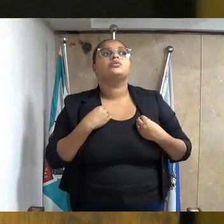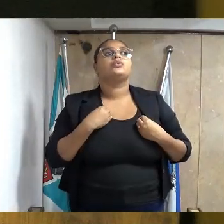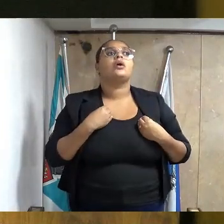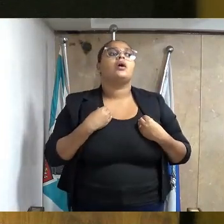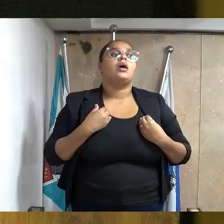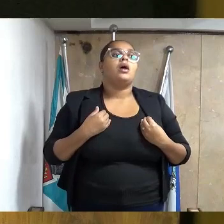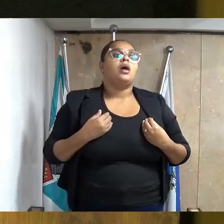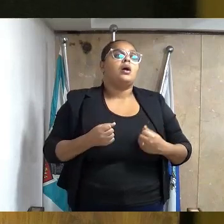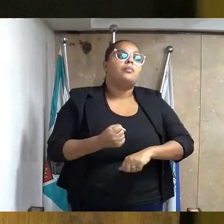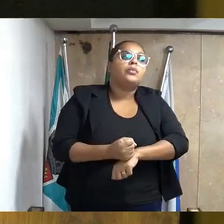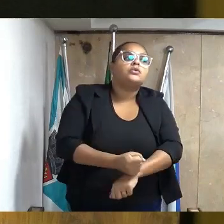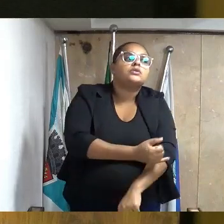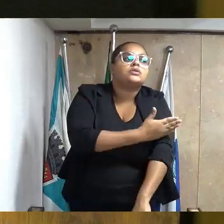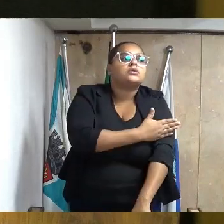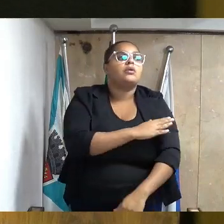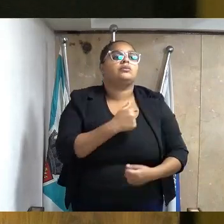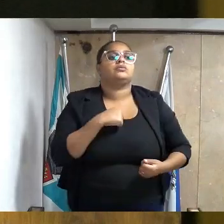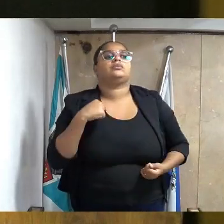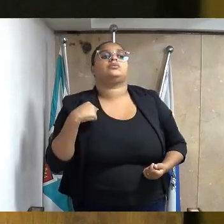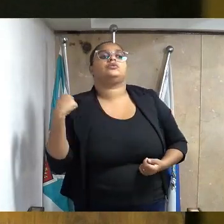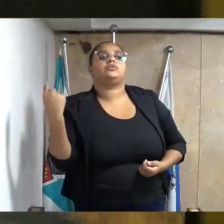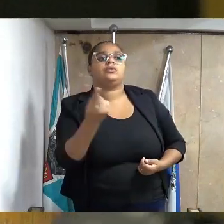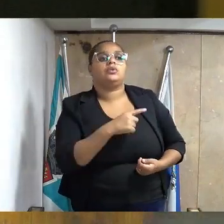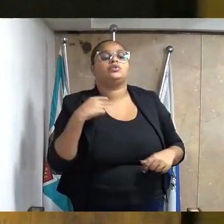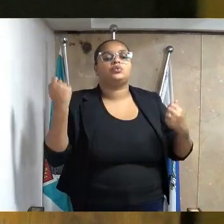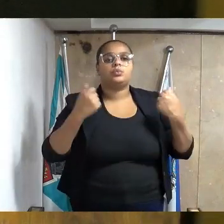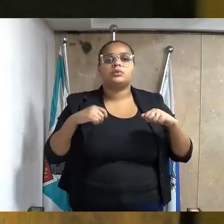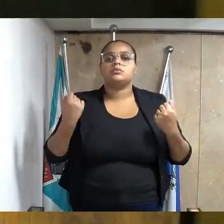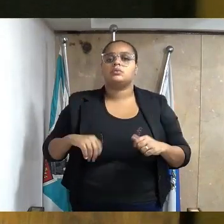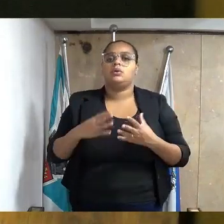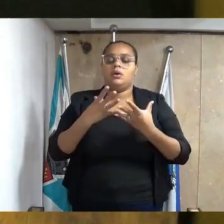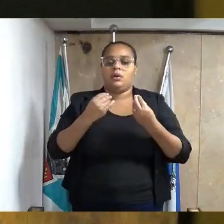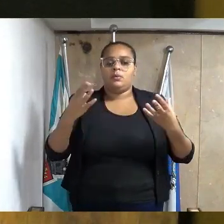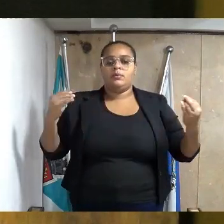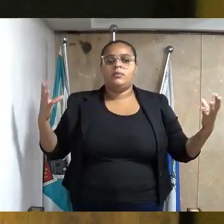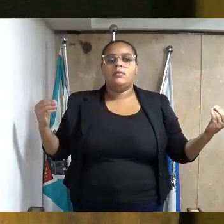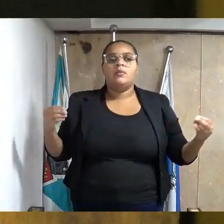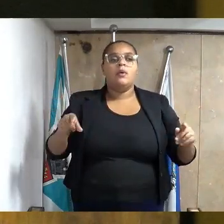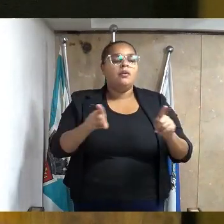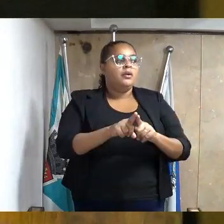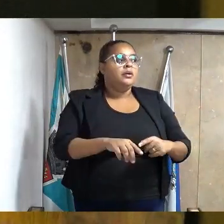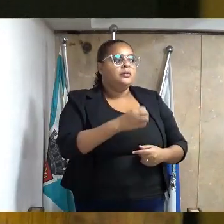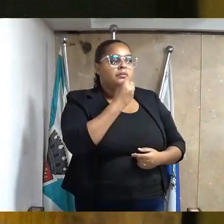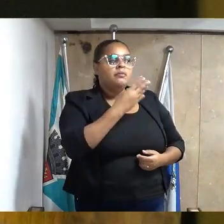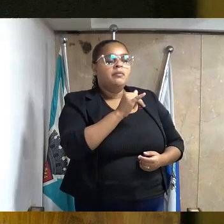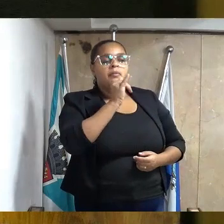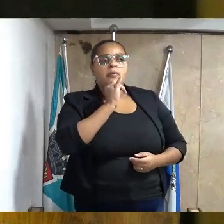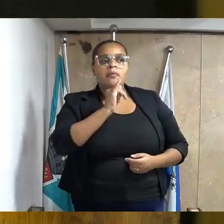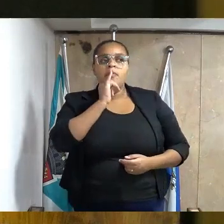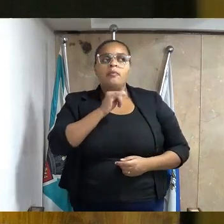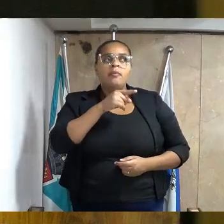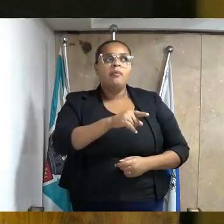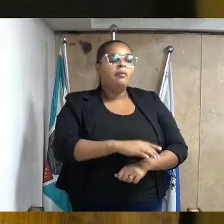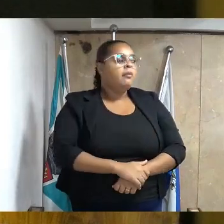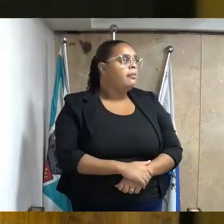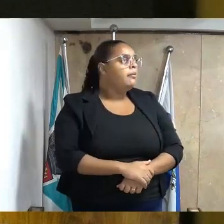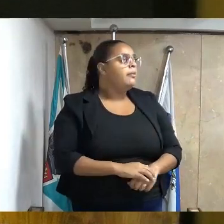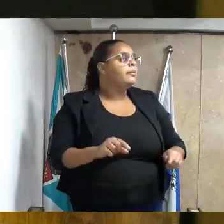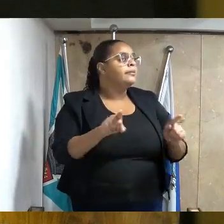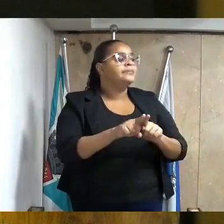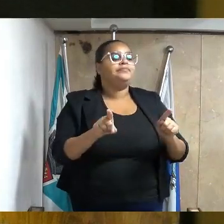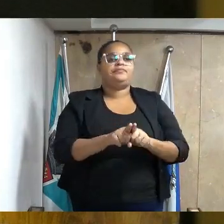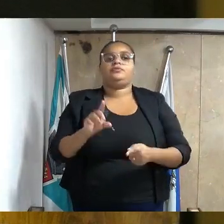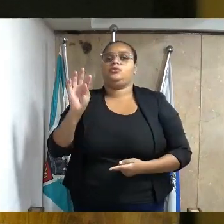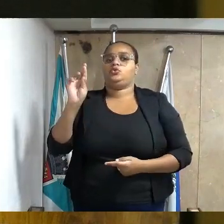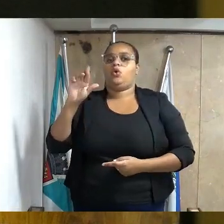emocionante e que nós estamos precisando muito de bons exemplos. E quero dizer a você, Tomás, que você é